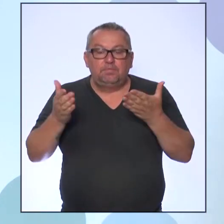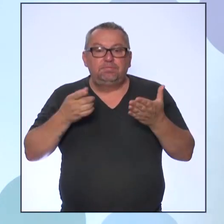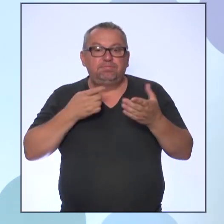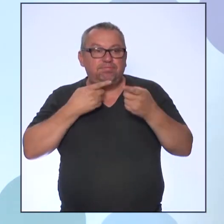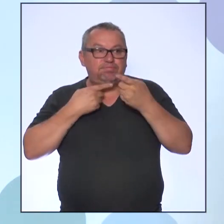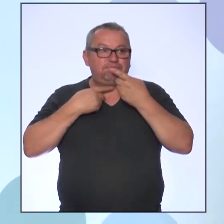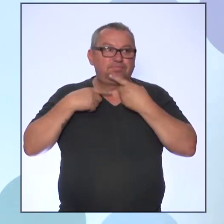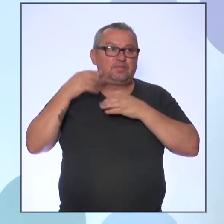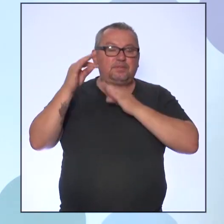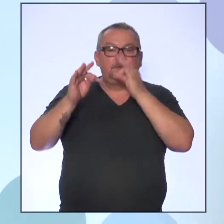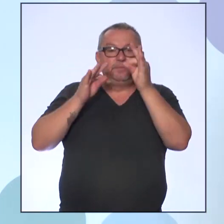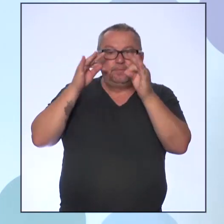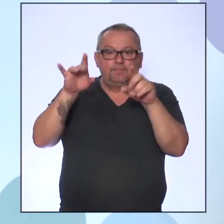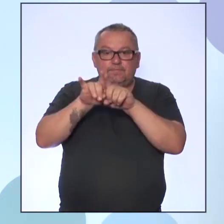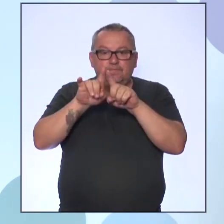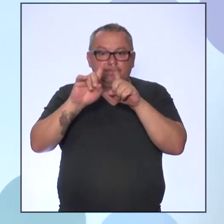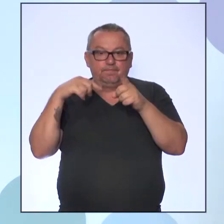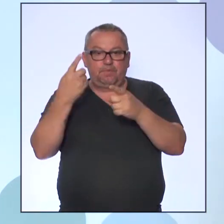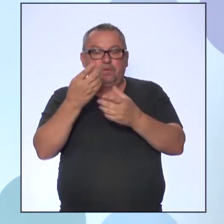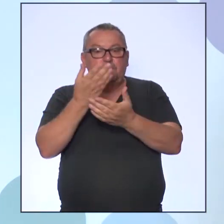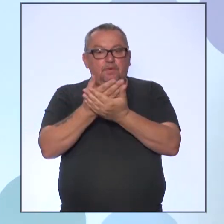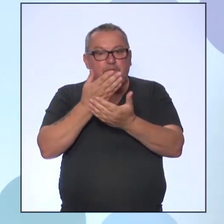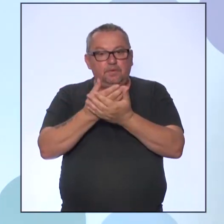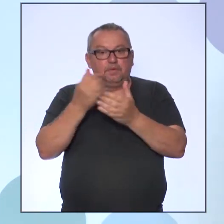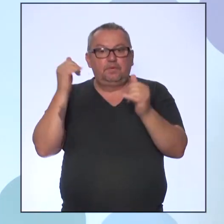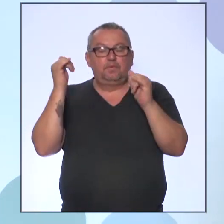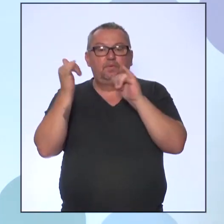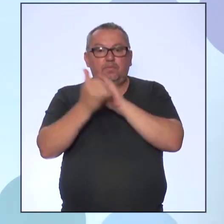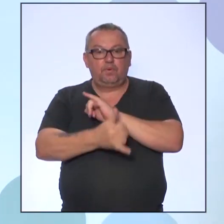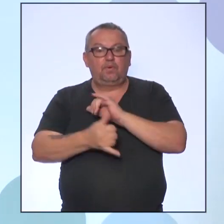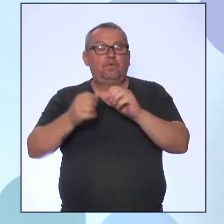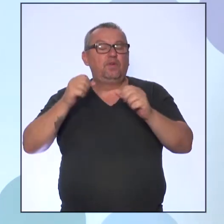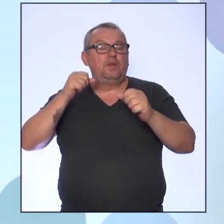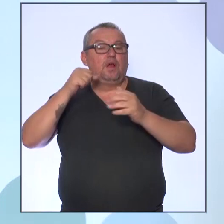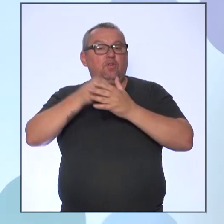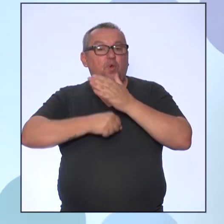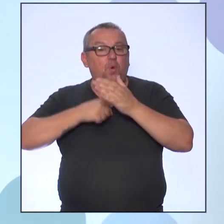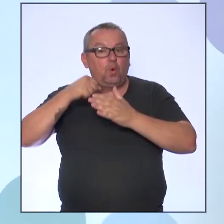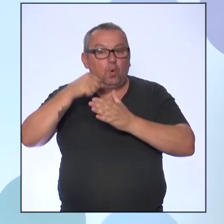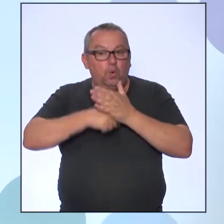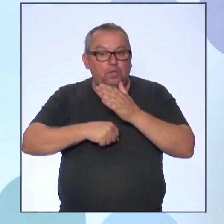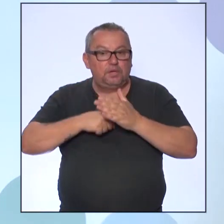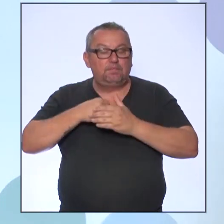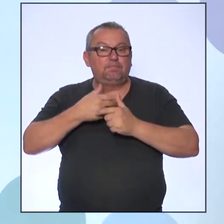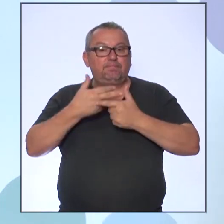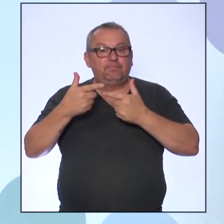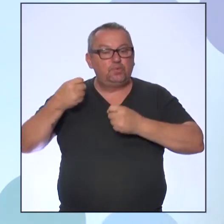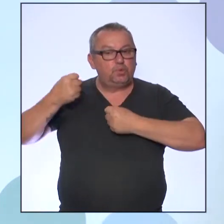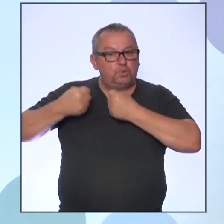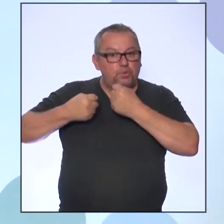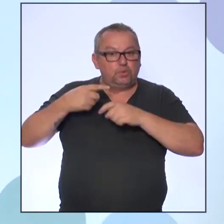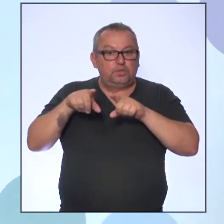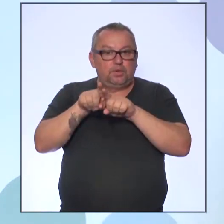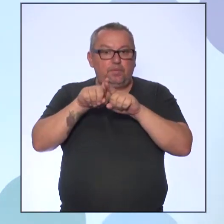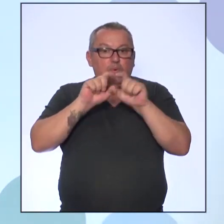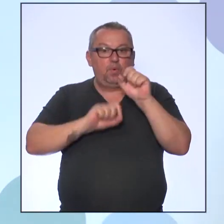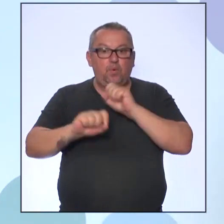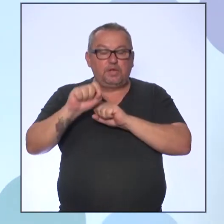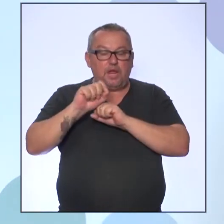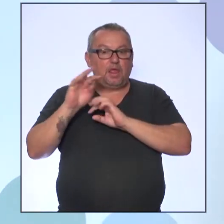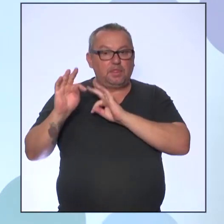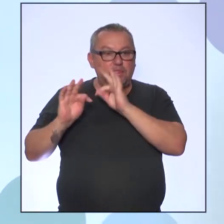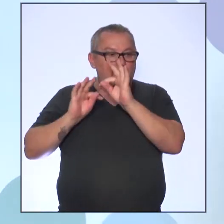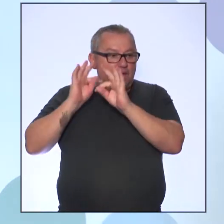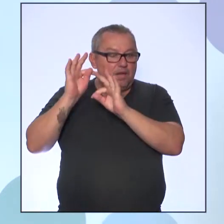Mas a gente vai estudar isso no esporte, nas lutas, né? Então a gente ter esse olhar sobre o que é a